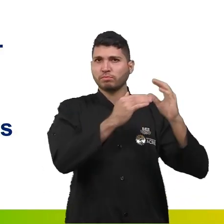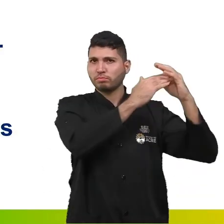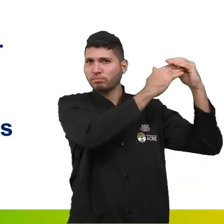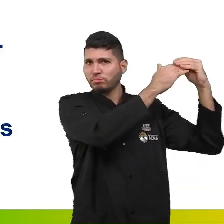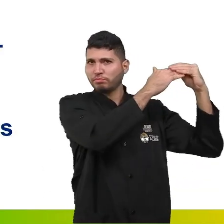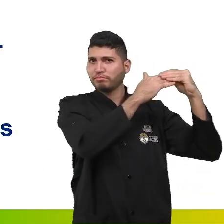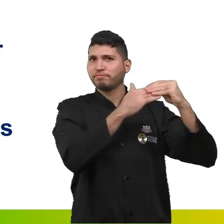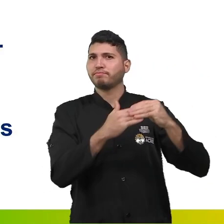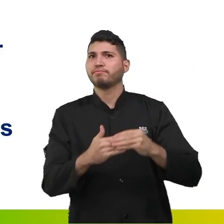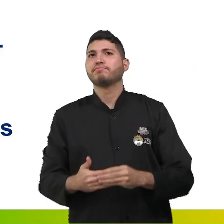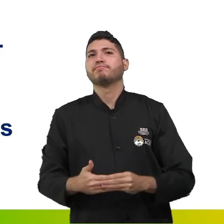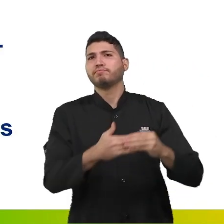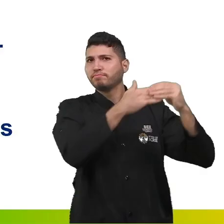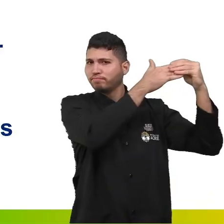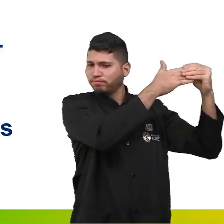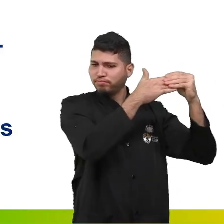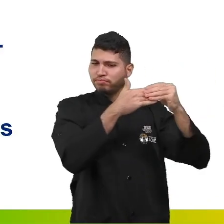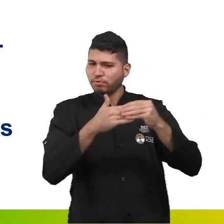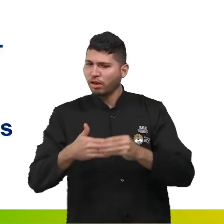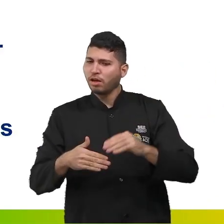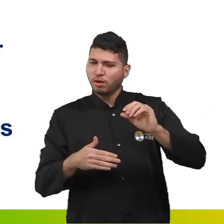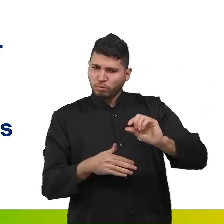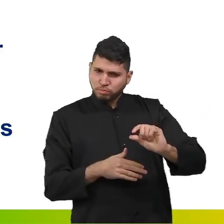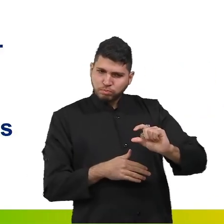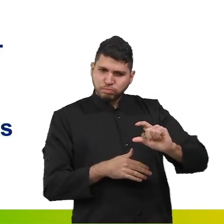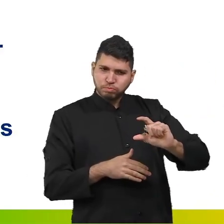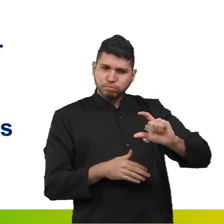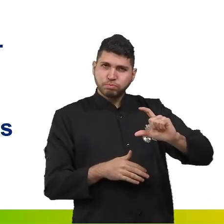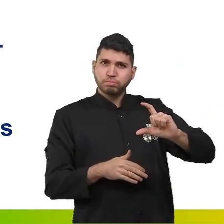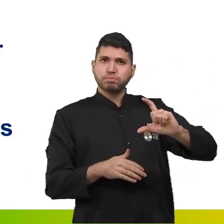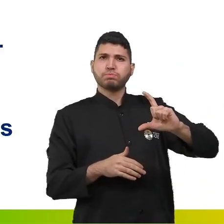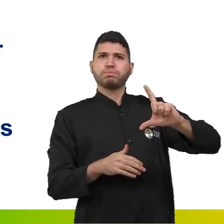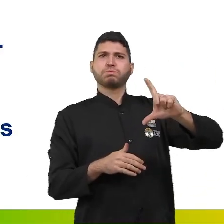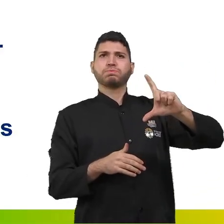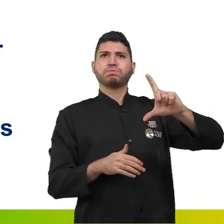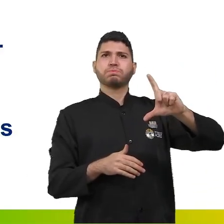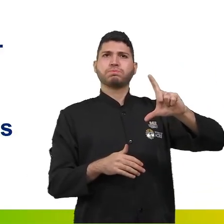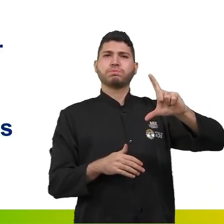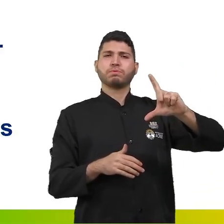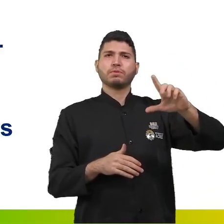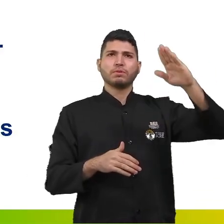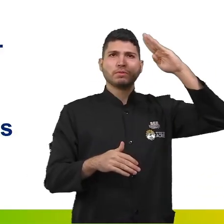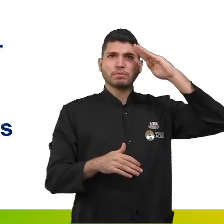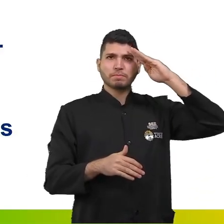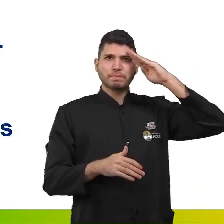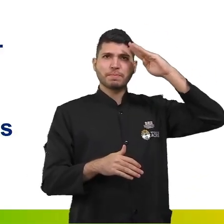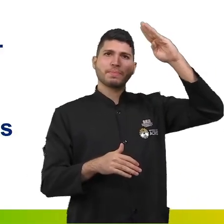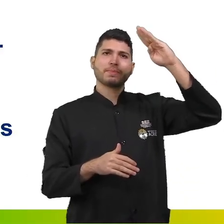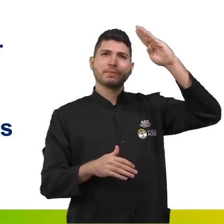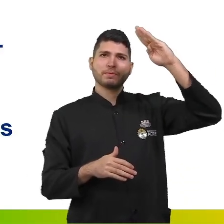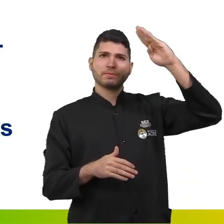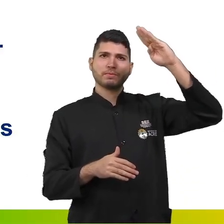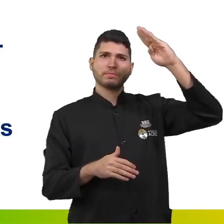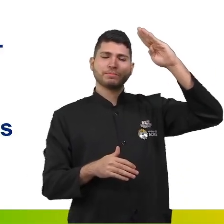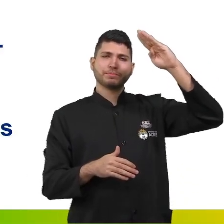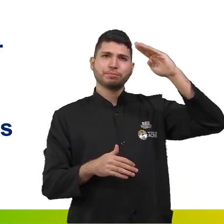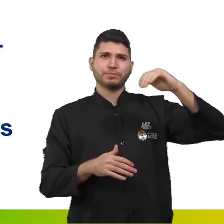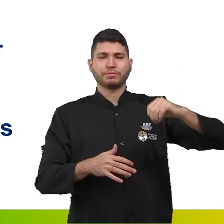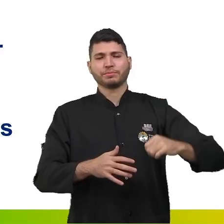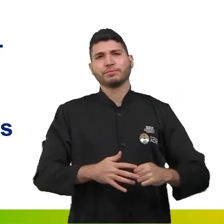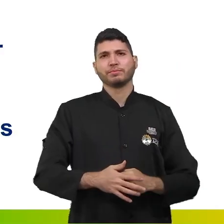negreiro se intensificou, não é? Intensificou demais, principalmente, olha aí,